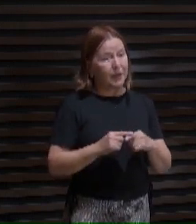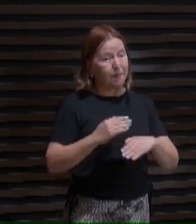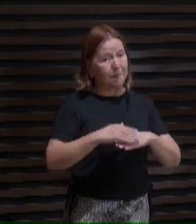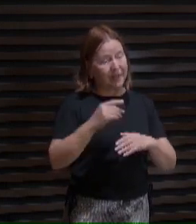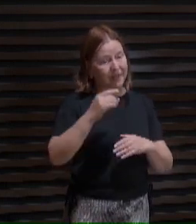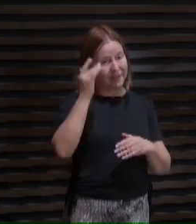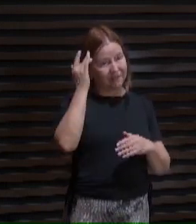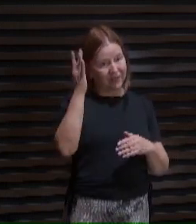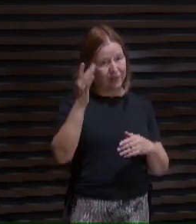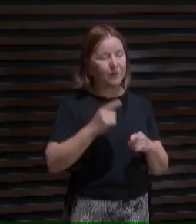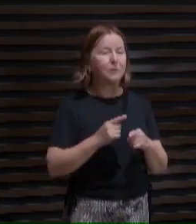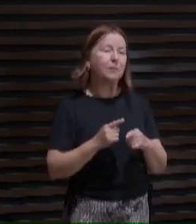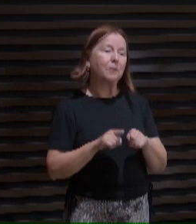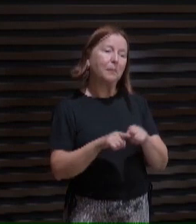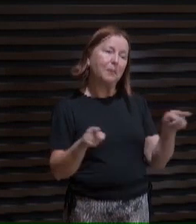mais simples.